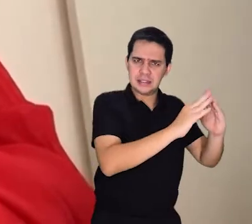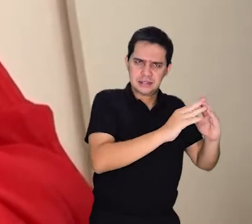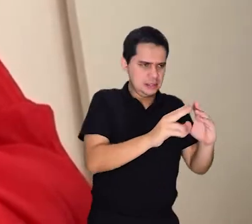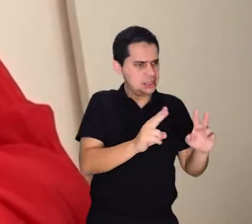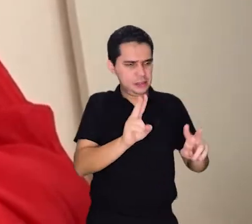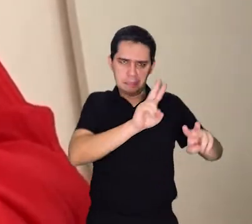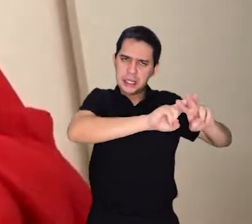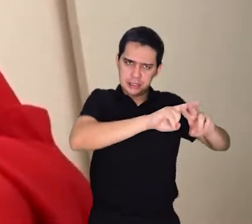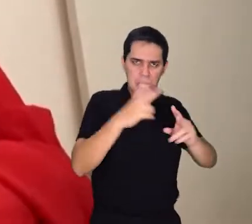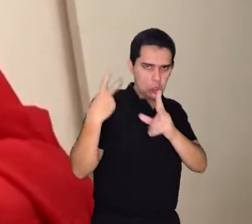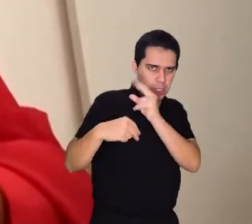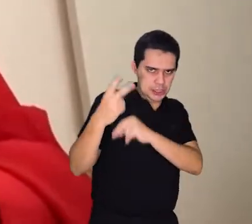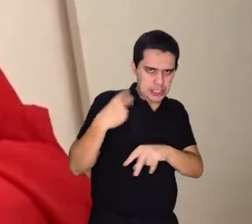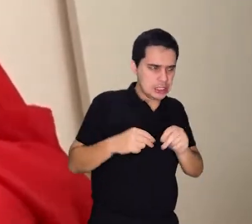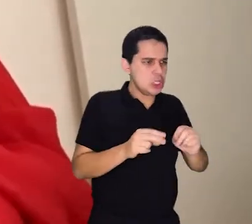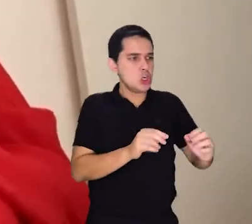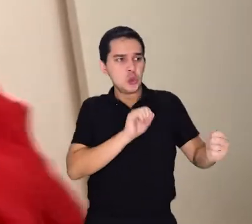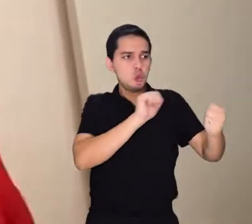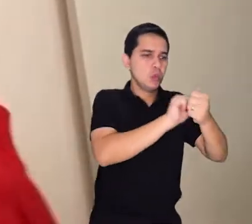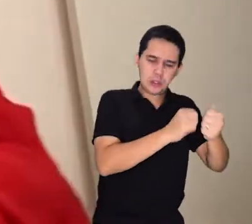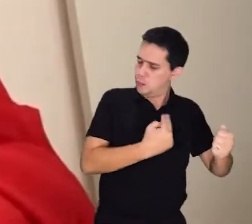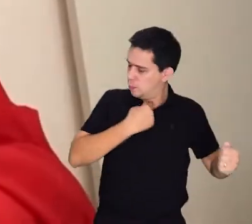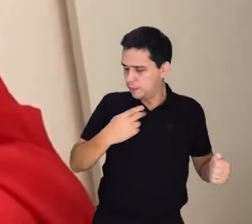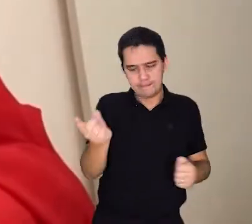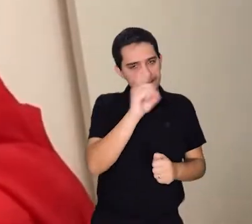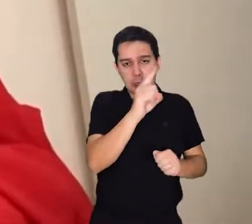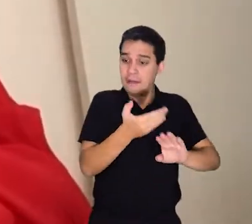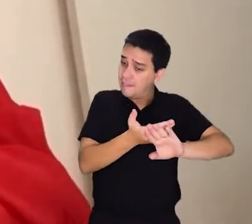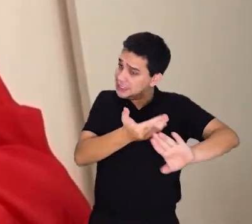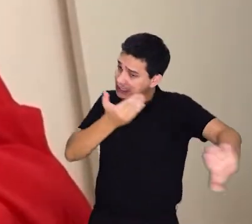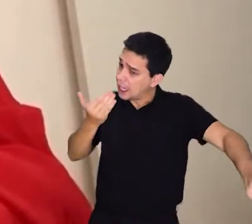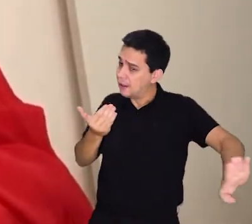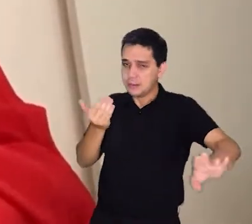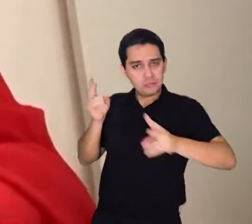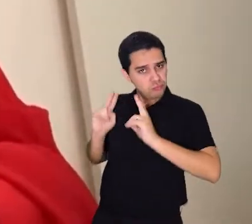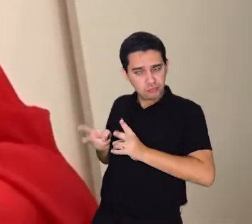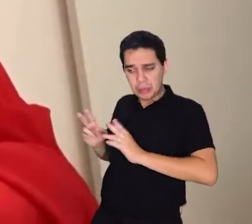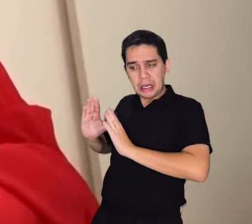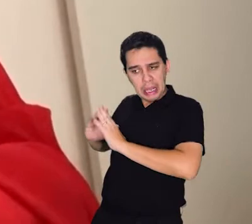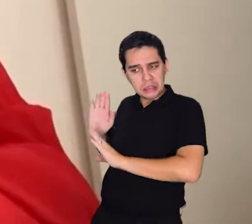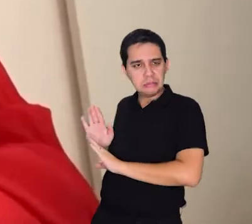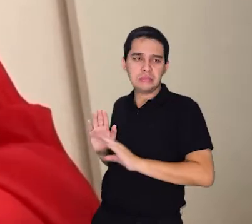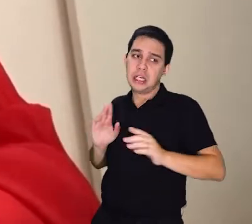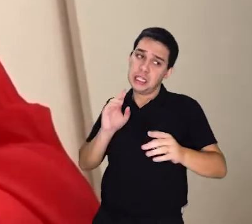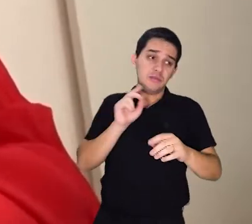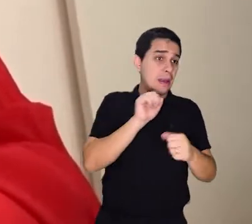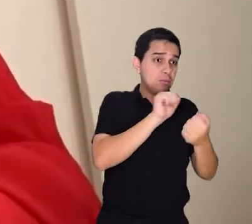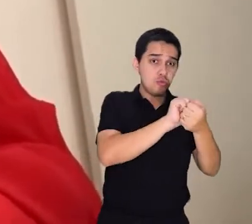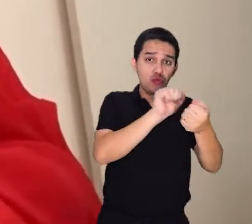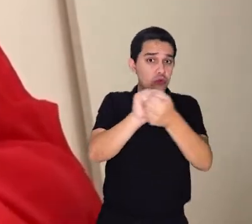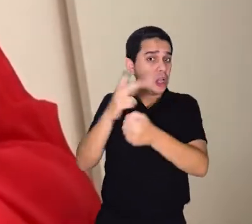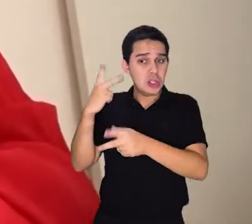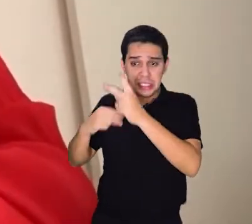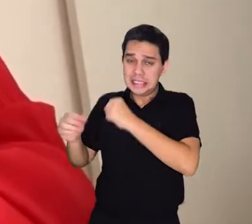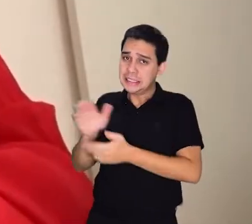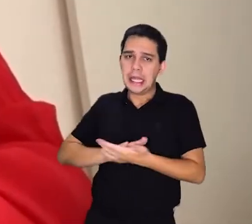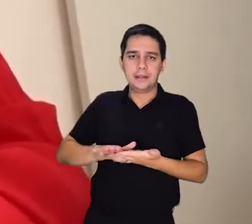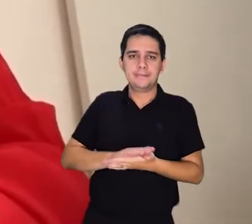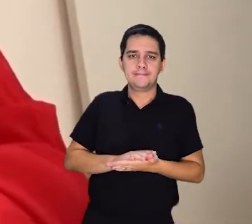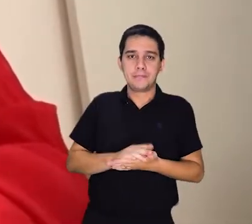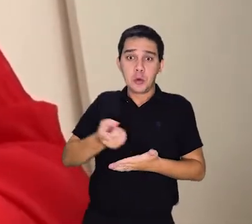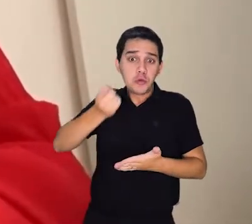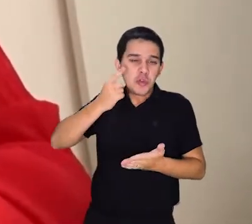tudo indica, né, não tem uma sentença, a gente não está antecipando nada aqui, mas existiam elementos fortes e